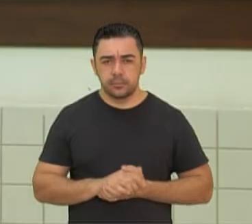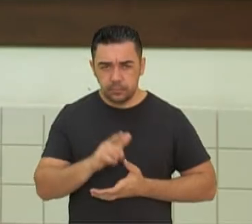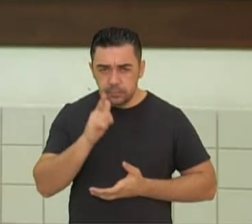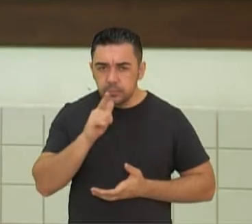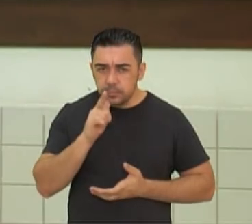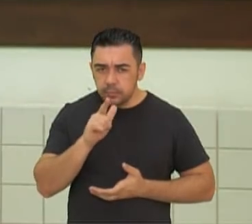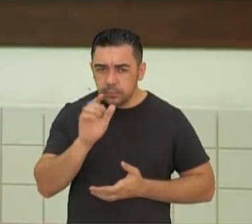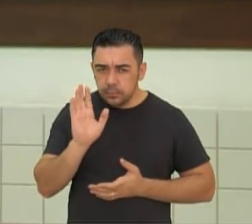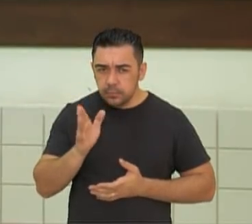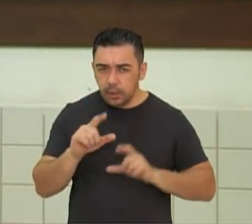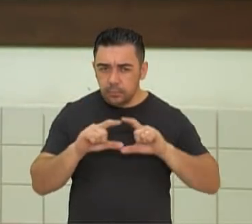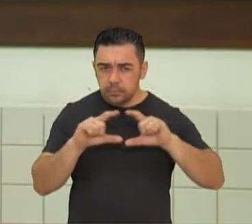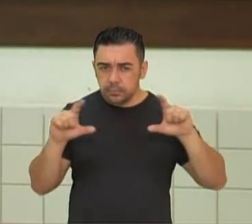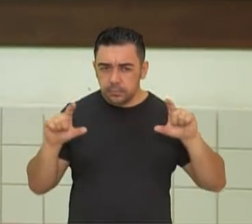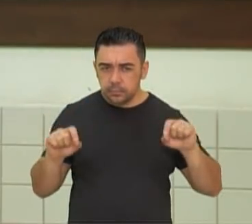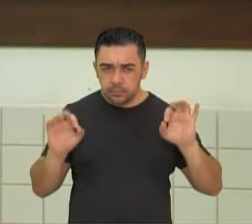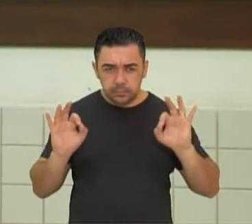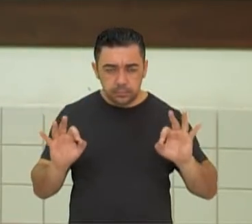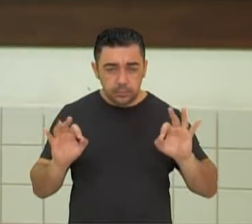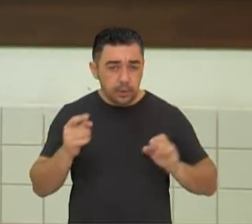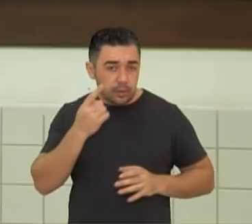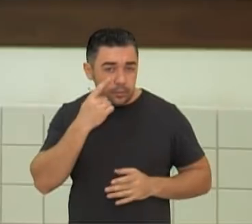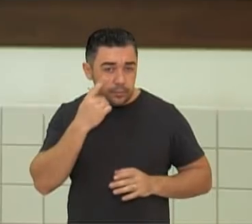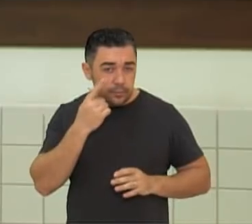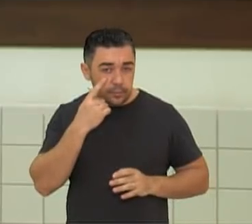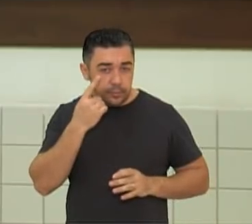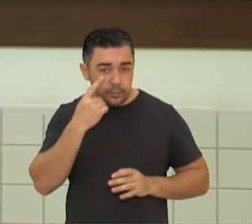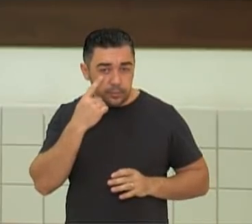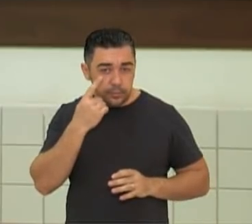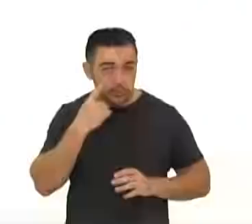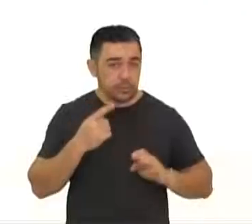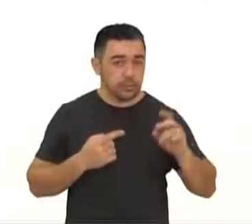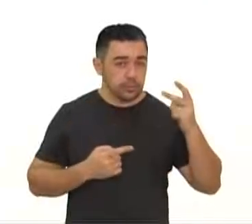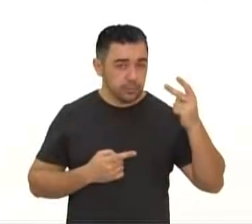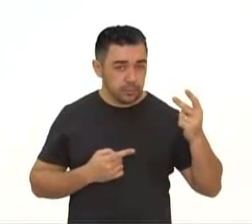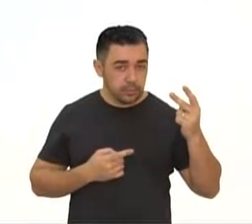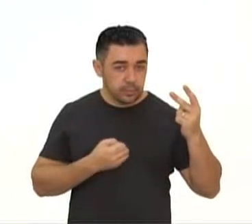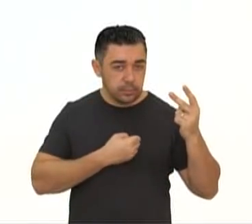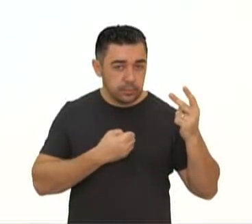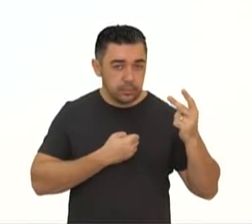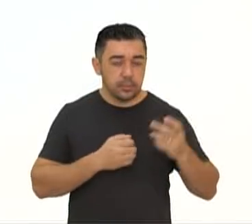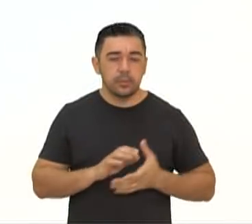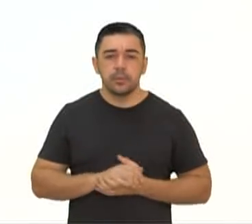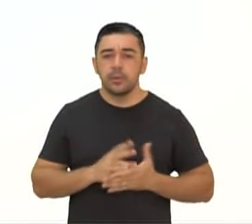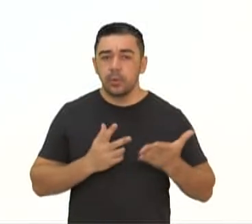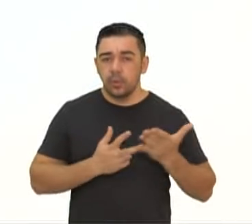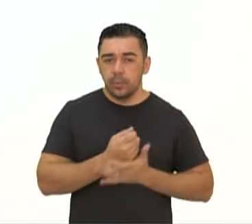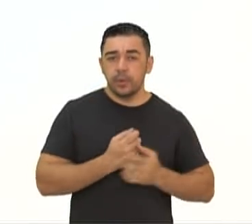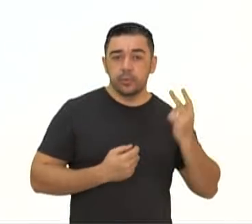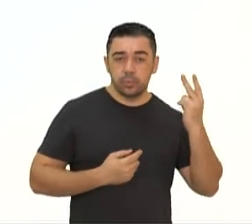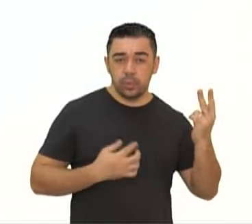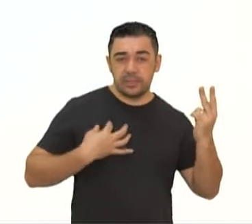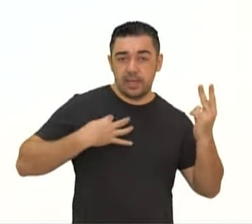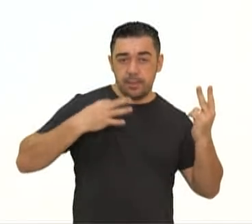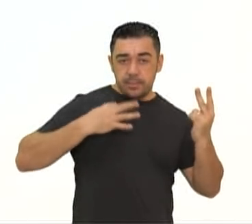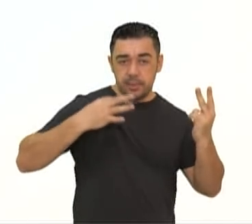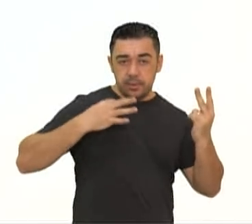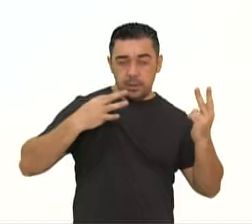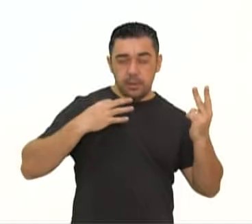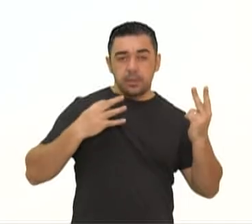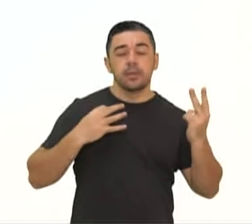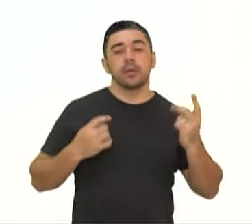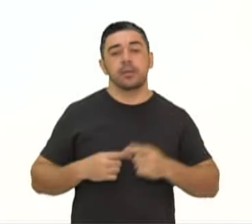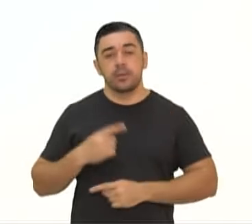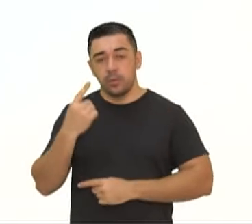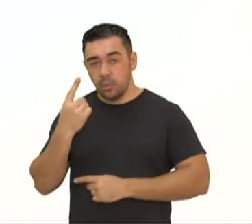Conseguiu chegar nessa expressão? Vamos ver o que diz lá a letra B. A letra B fala assim, ó. Comprei duas camisas e uma calça e gastei